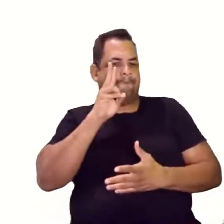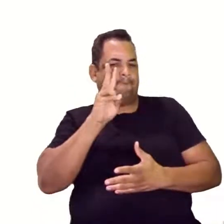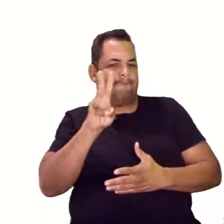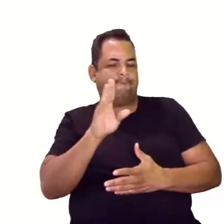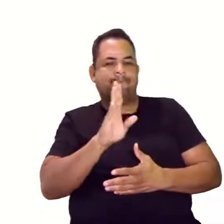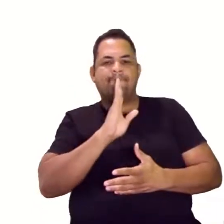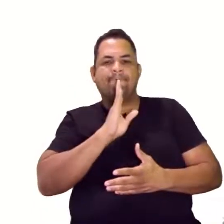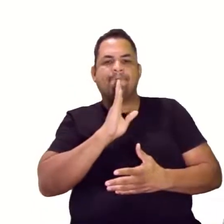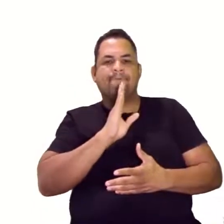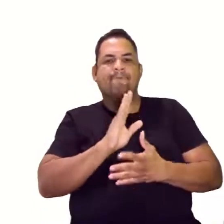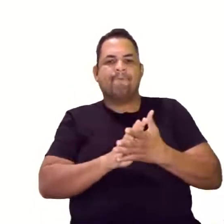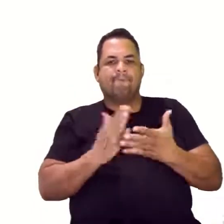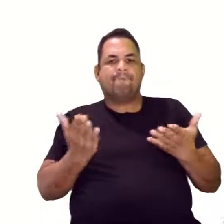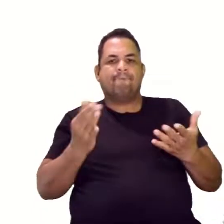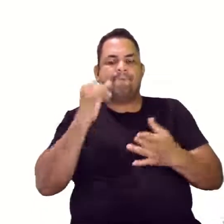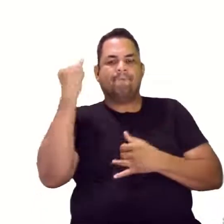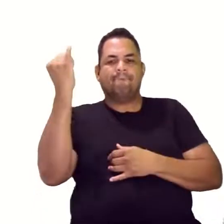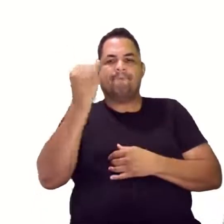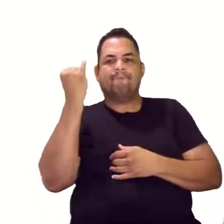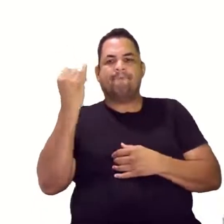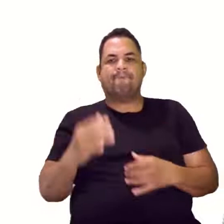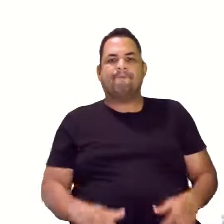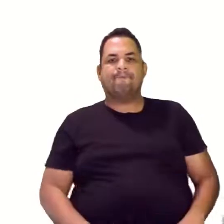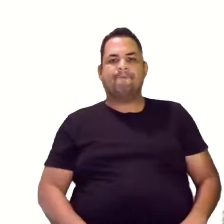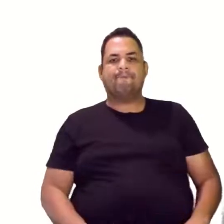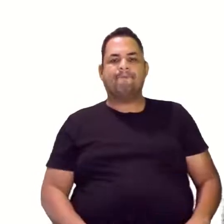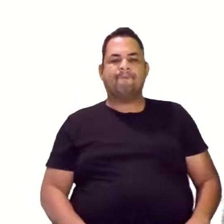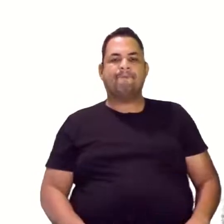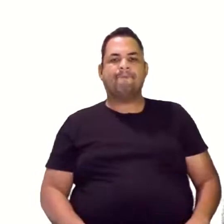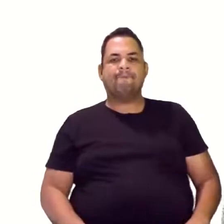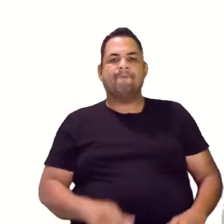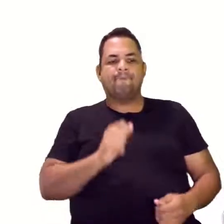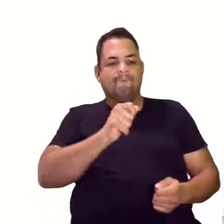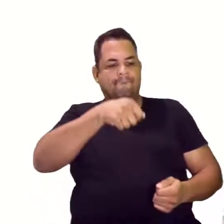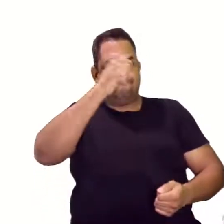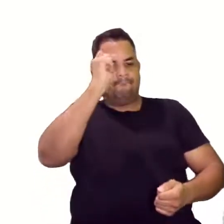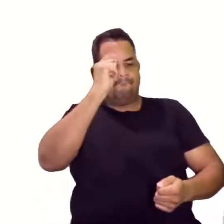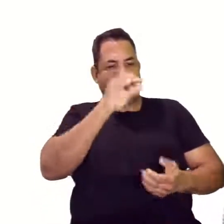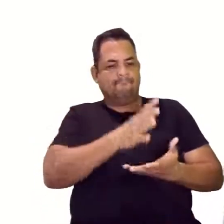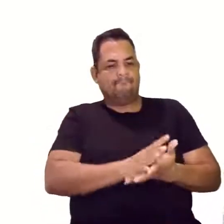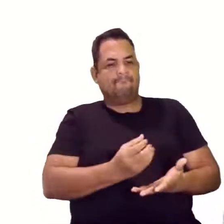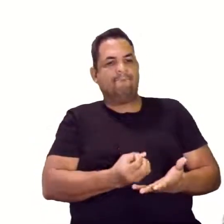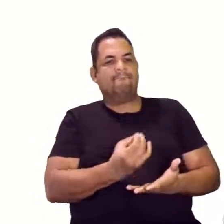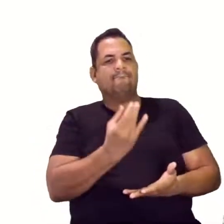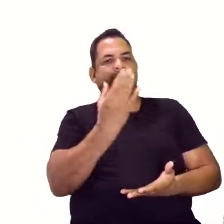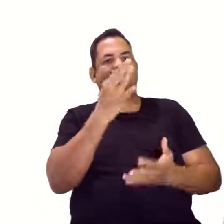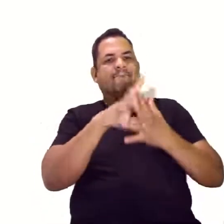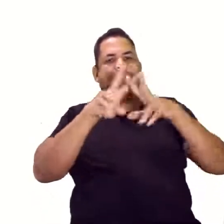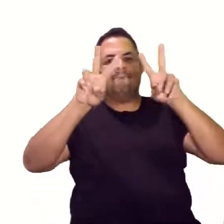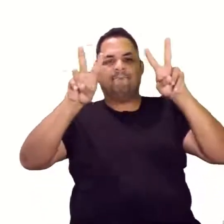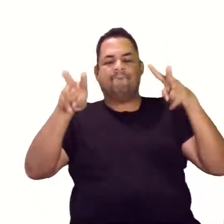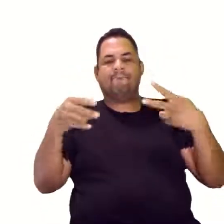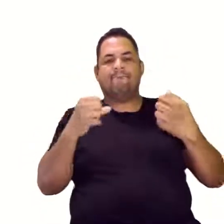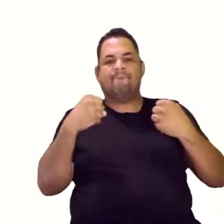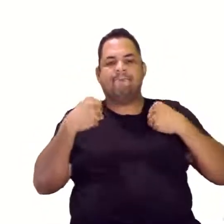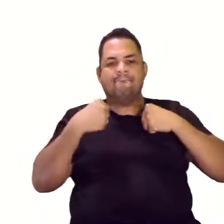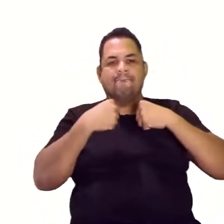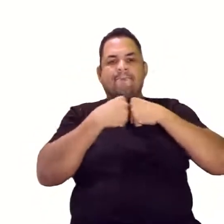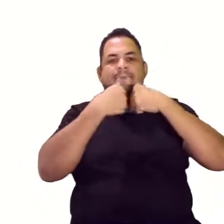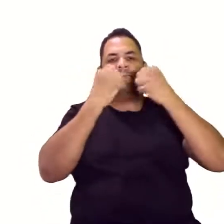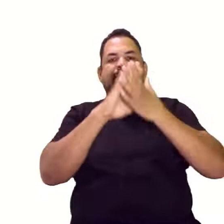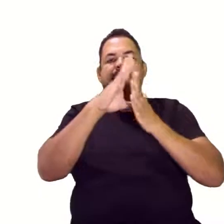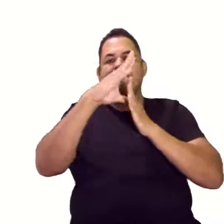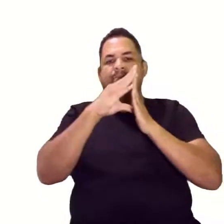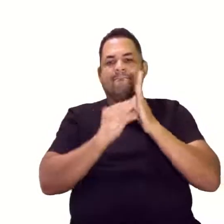e reconhecer é muito importante. Então, saindo da cartola, mais um assunto de matemática, ativando aí